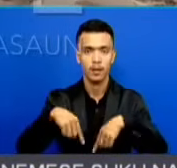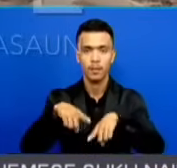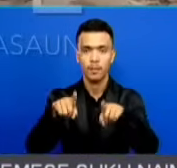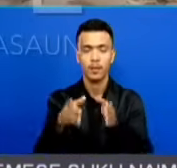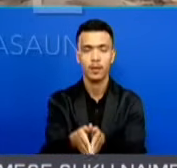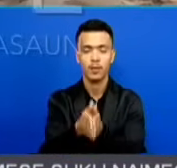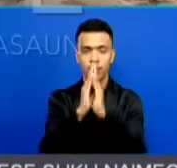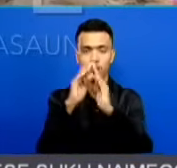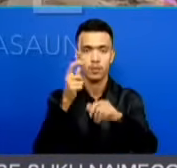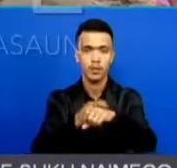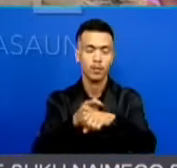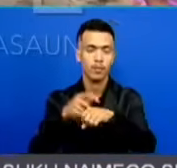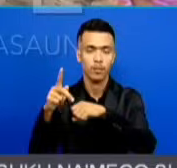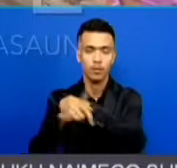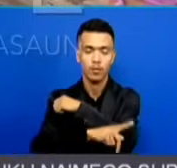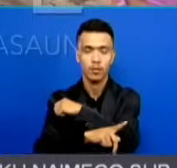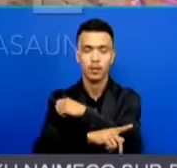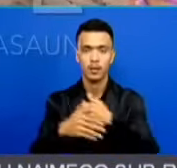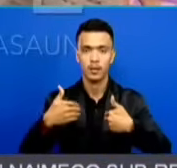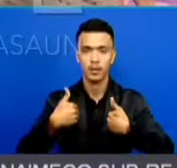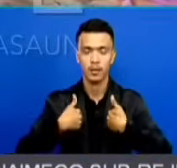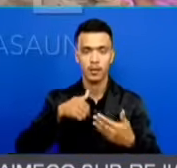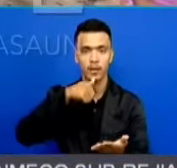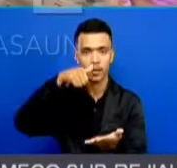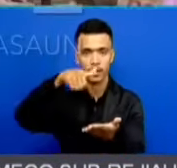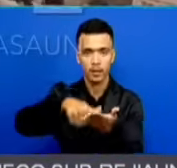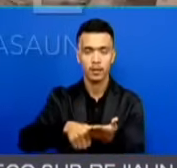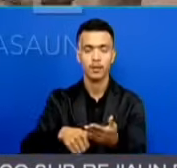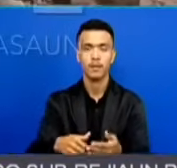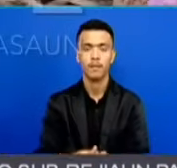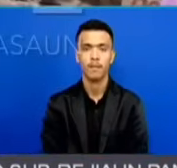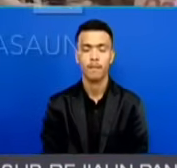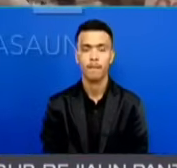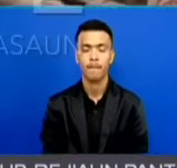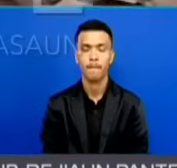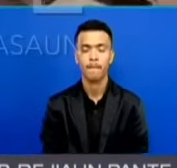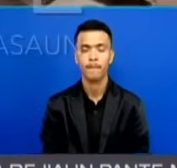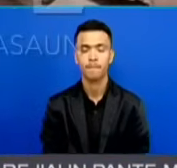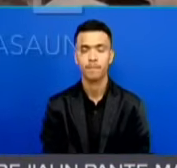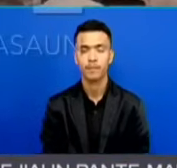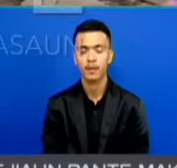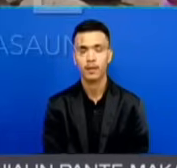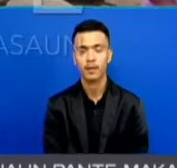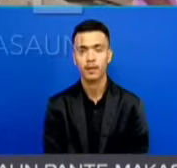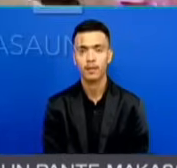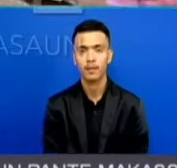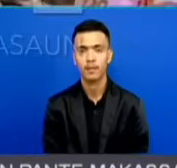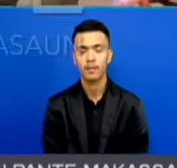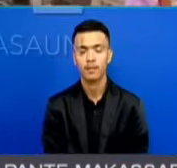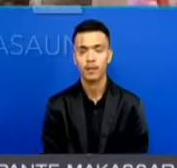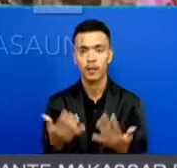tem português e a ona Sula de Negra, cuidado. Balo, Pemura, Pacha,